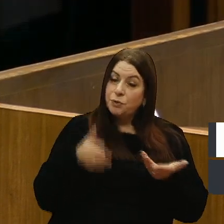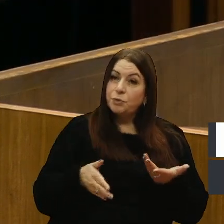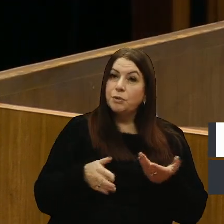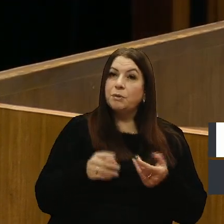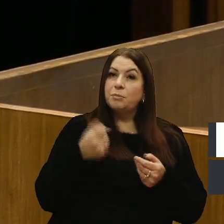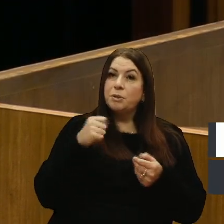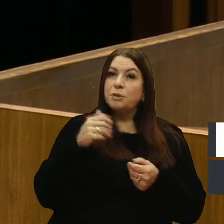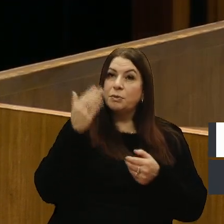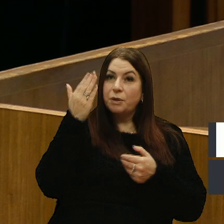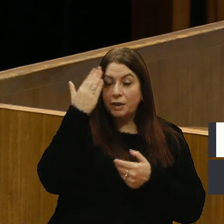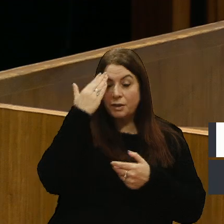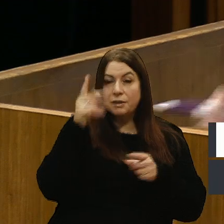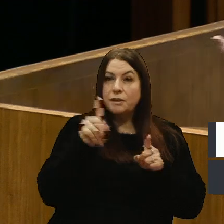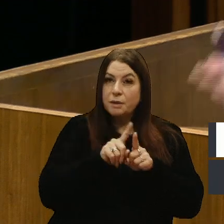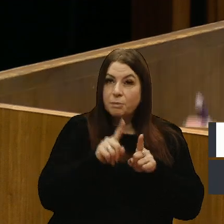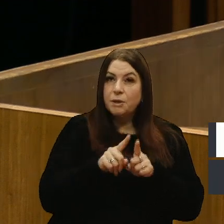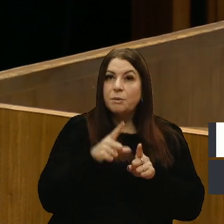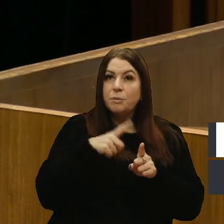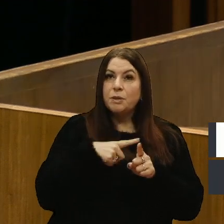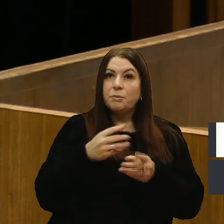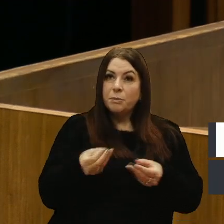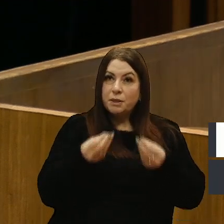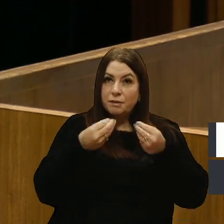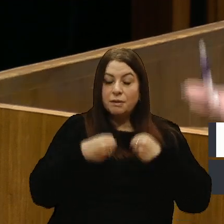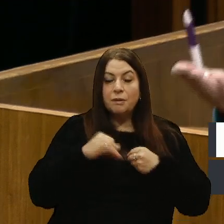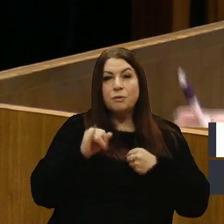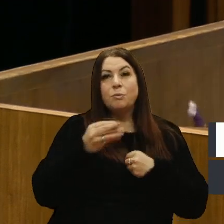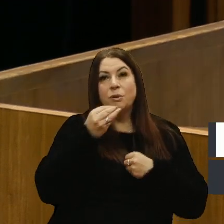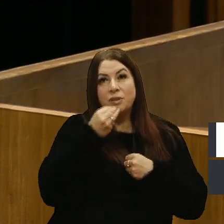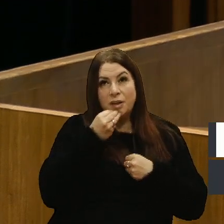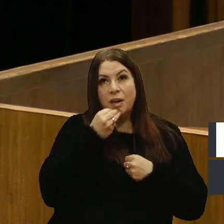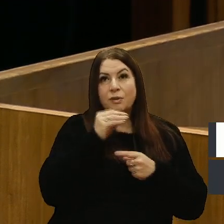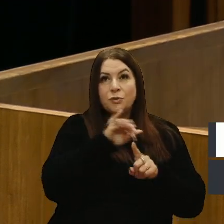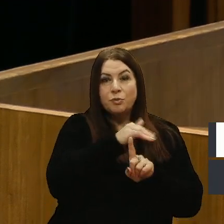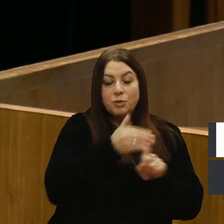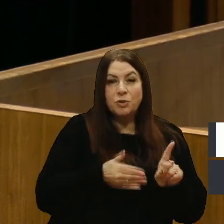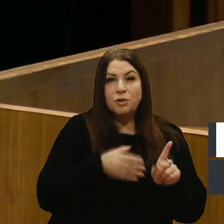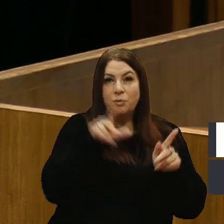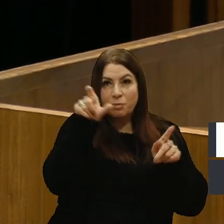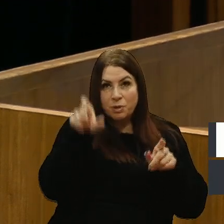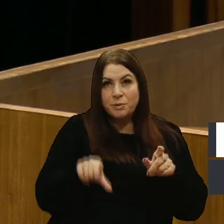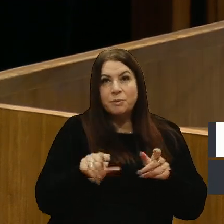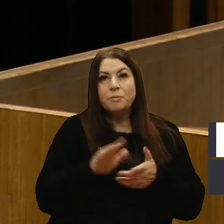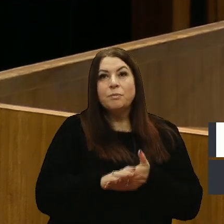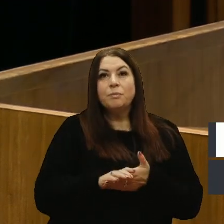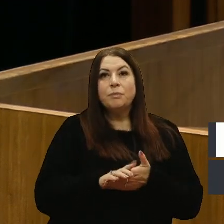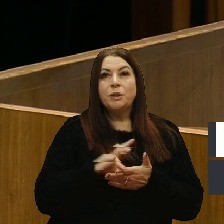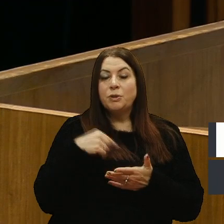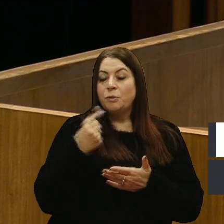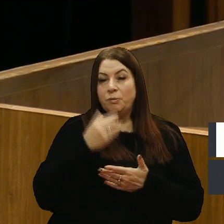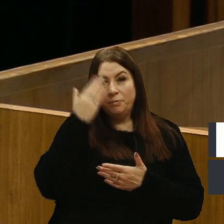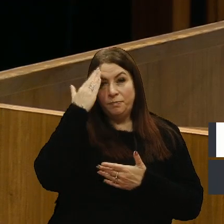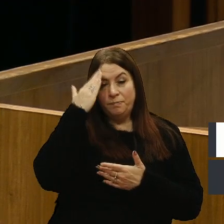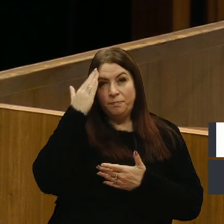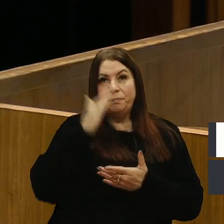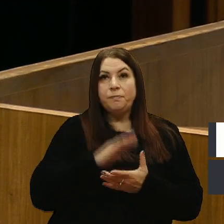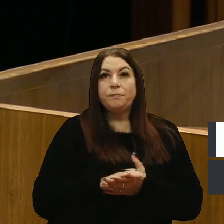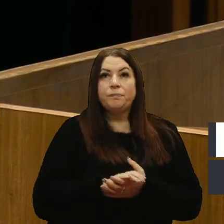preciso agradecer por vocês terem me dado essa oportunidade de homenagear alguém que nós sabemos